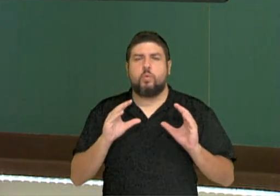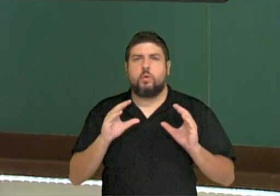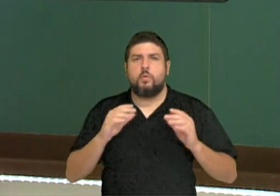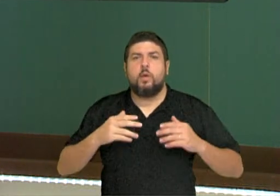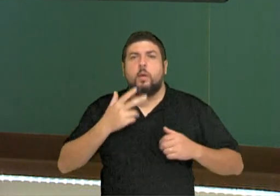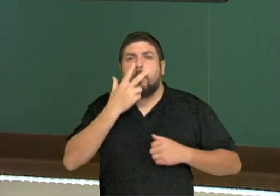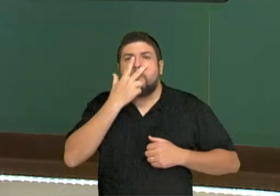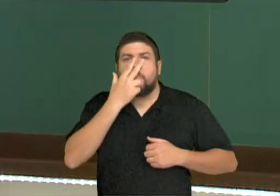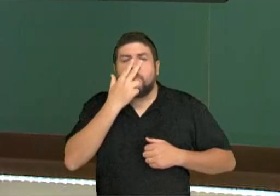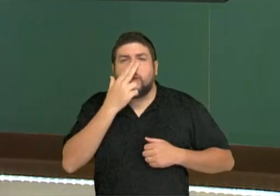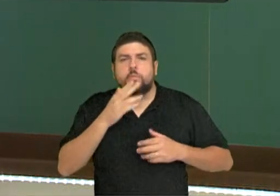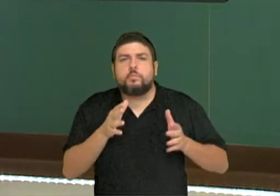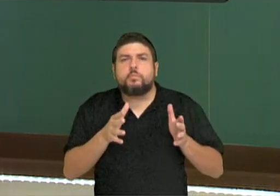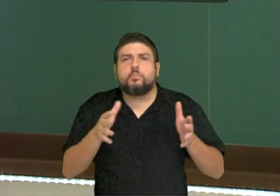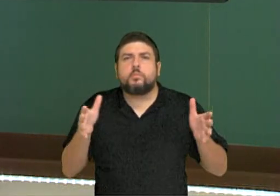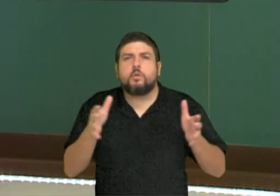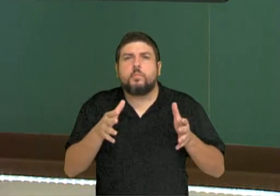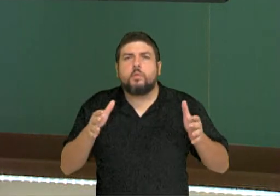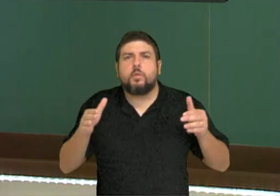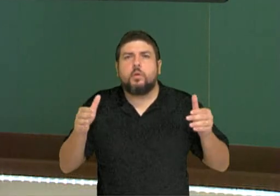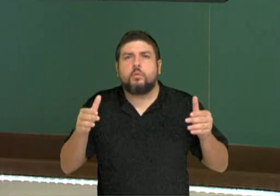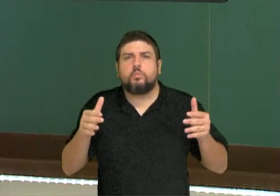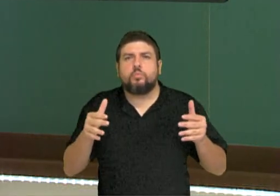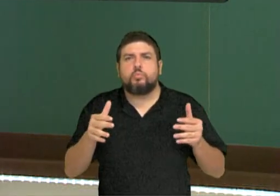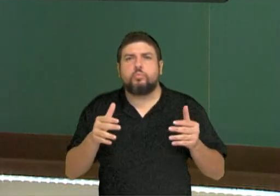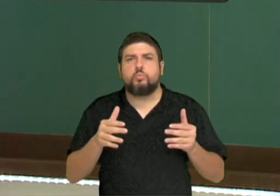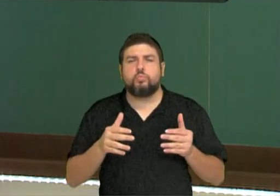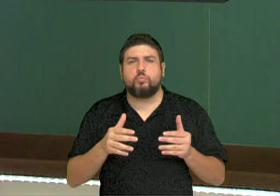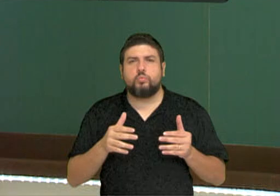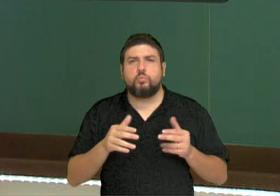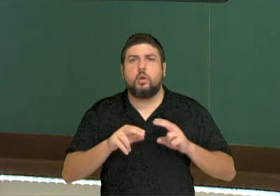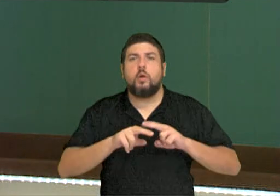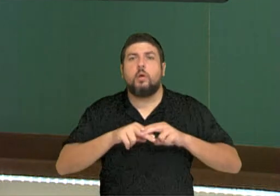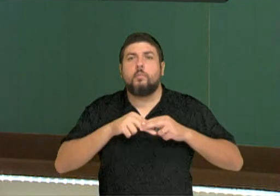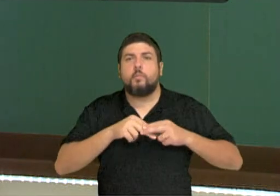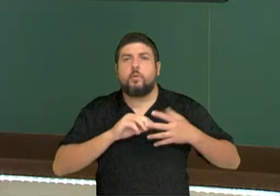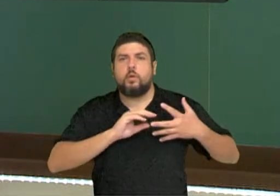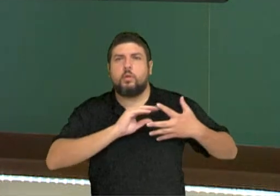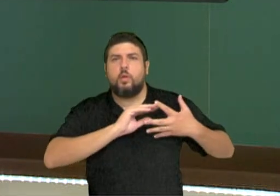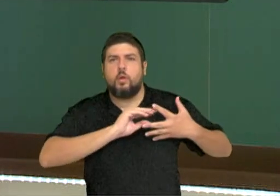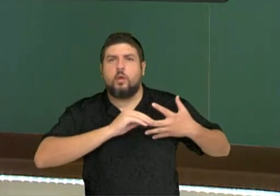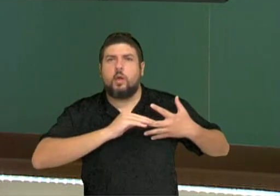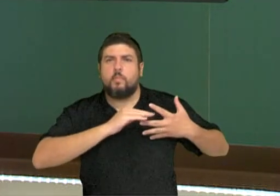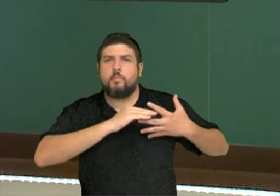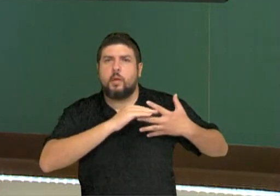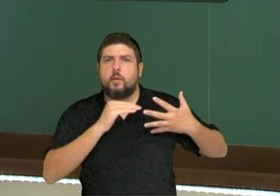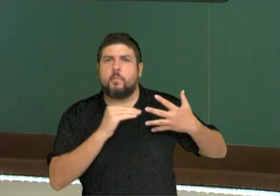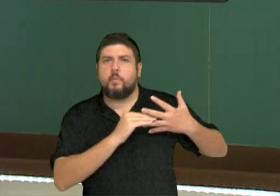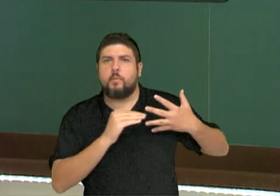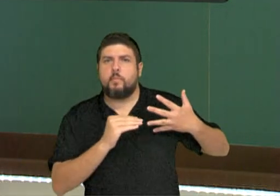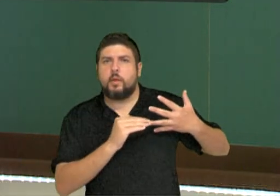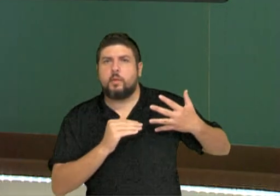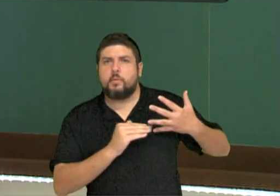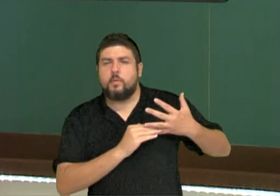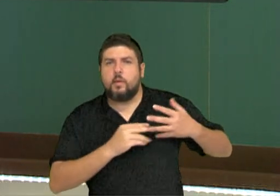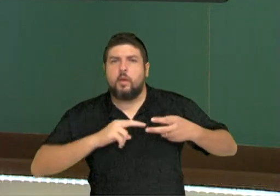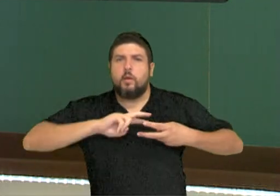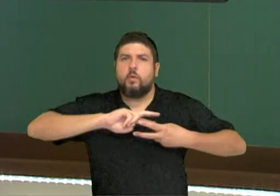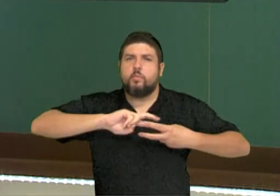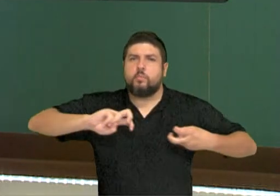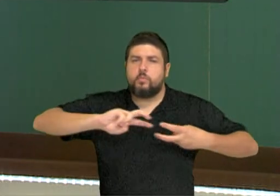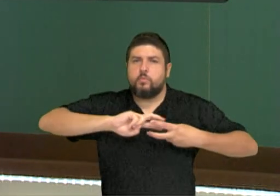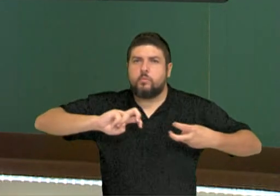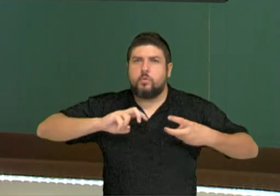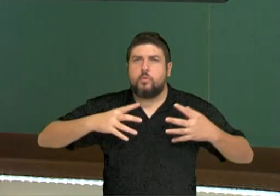de volume por conta desse relaxamento dos músculos intercostais e, ao mesmo